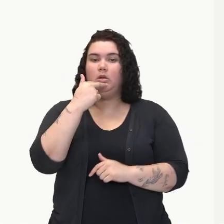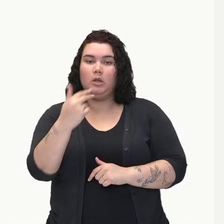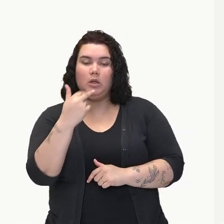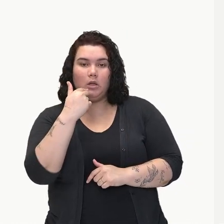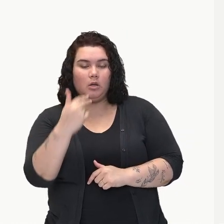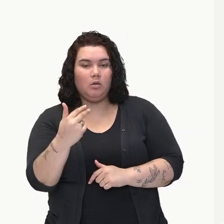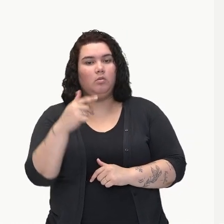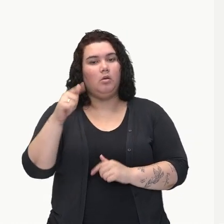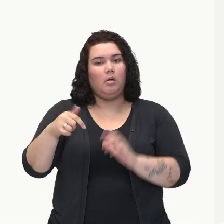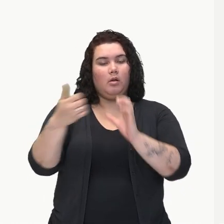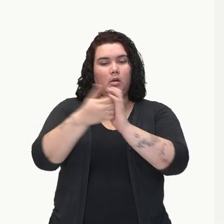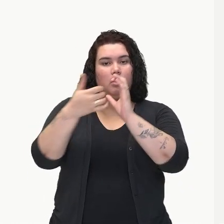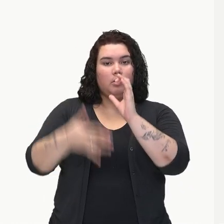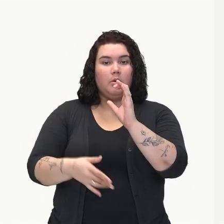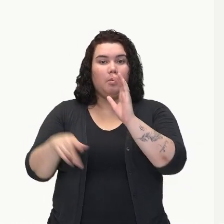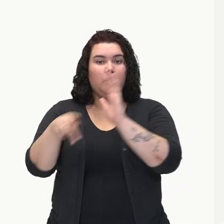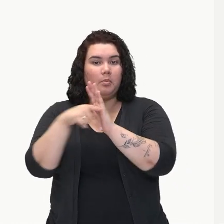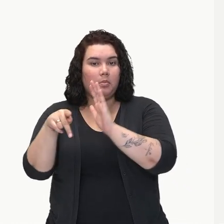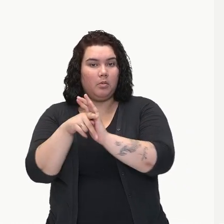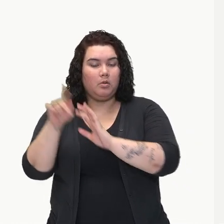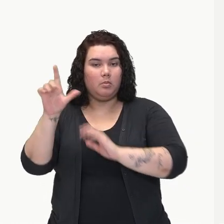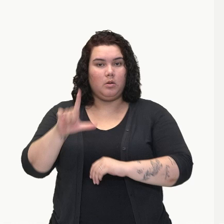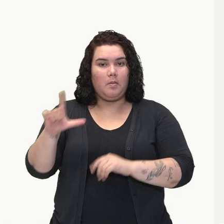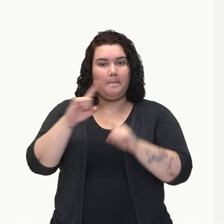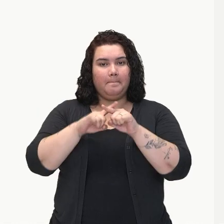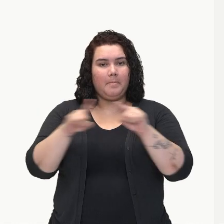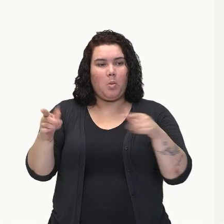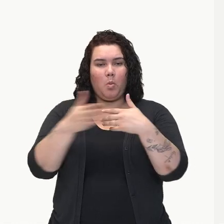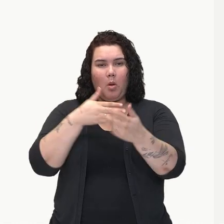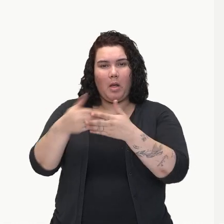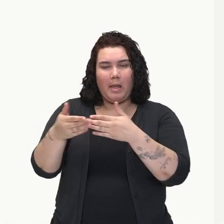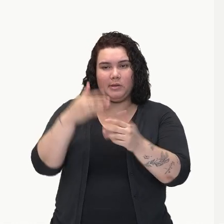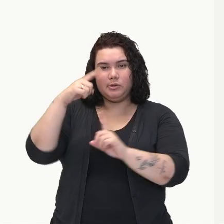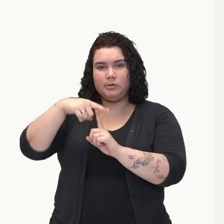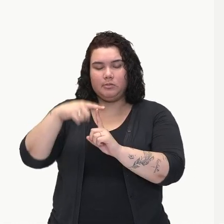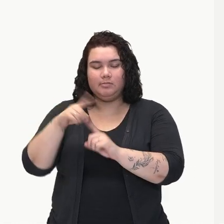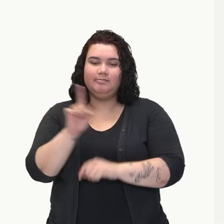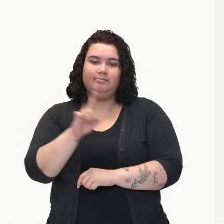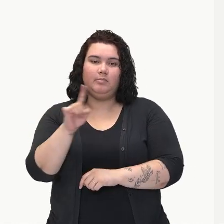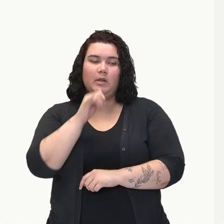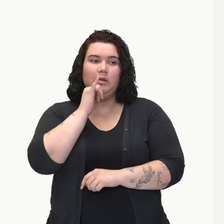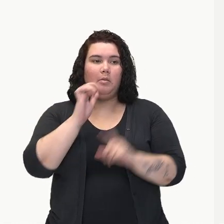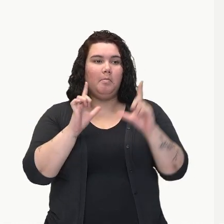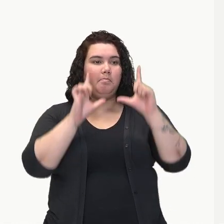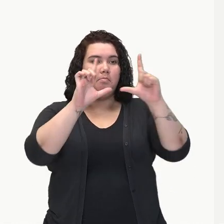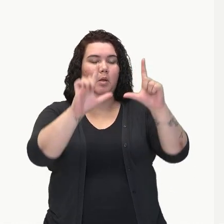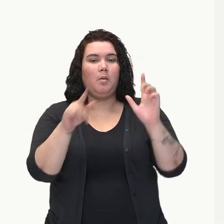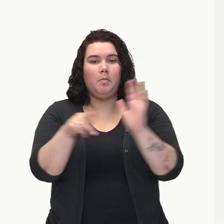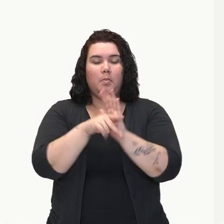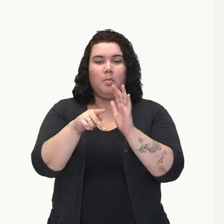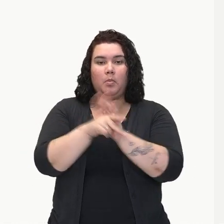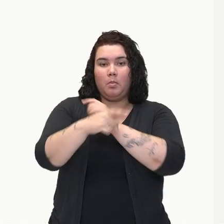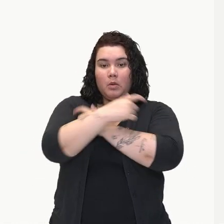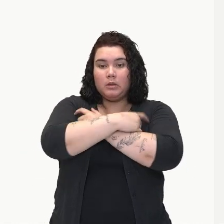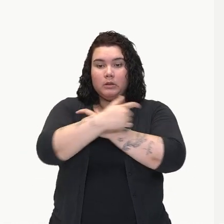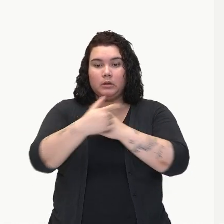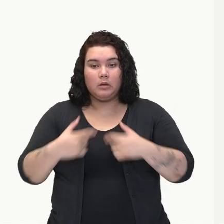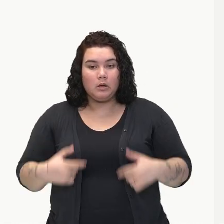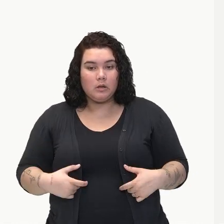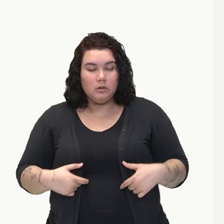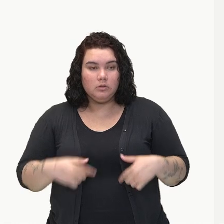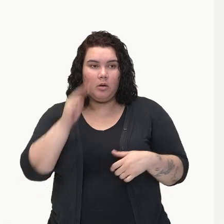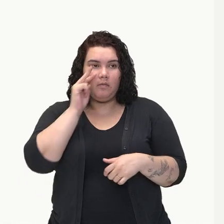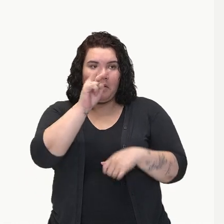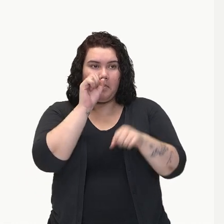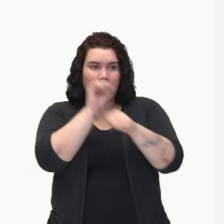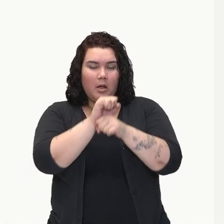a literatura, mas não qualquer uma. Afinal de contas, se eu tenho uma placa de trânsito escrito pare, ela não é literatura, ela tem